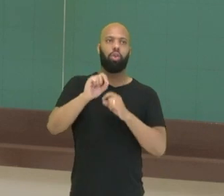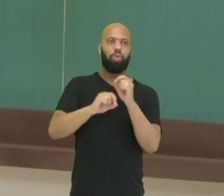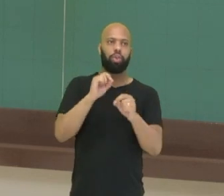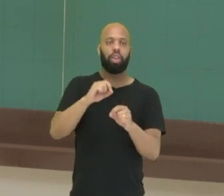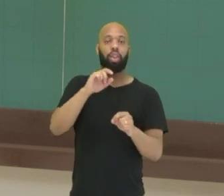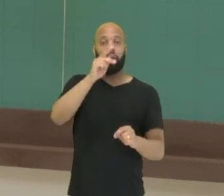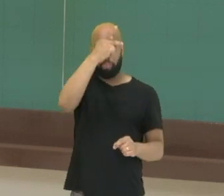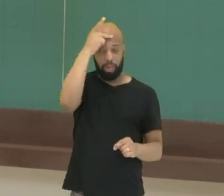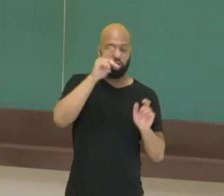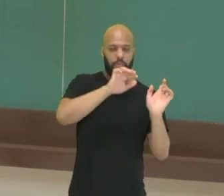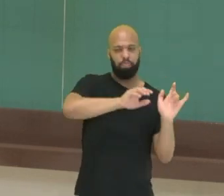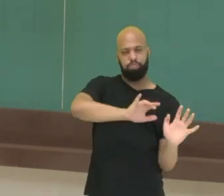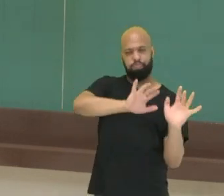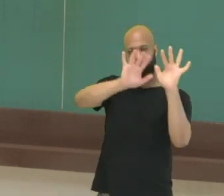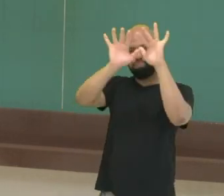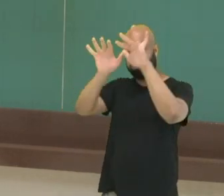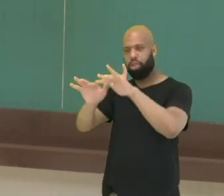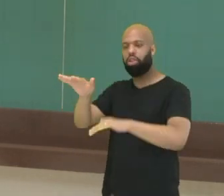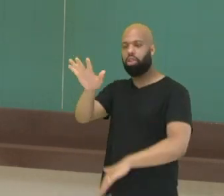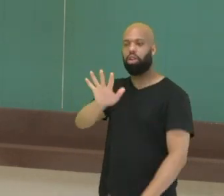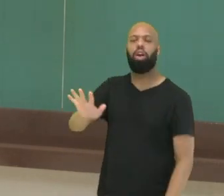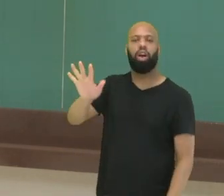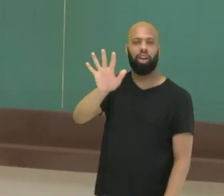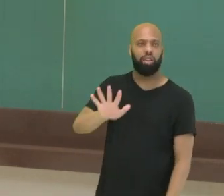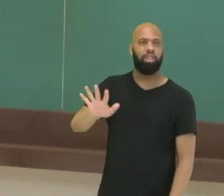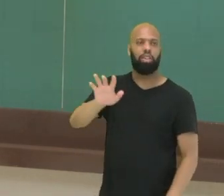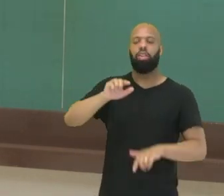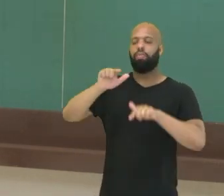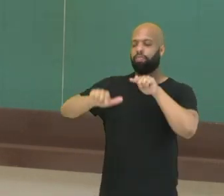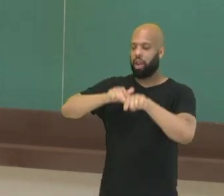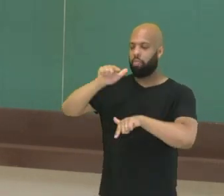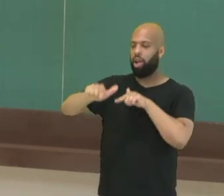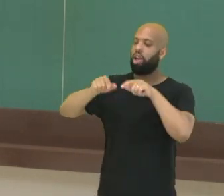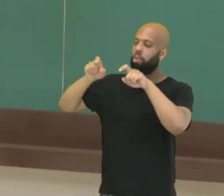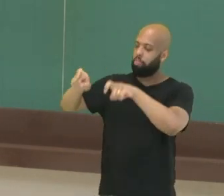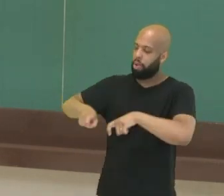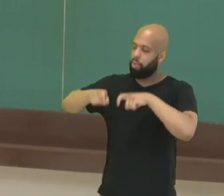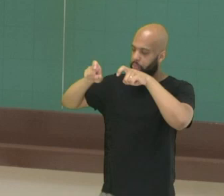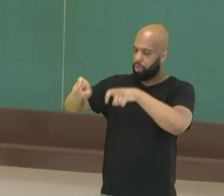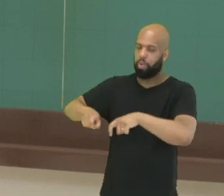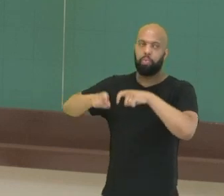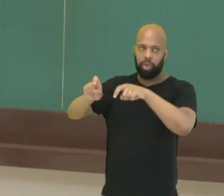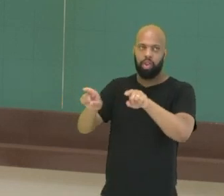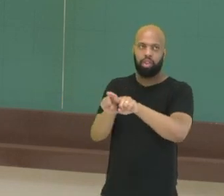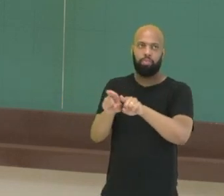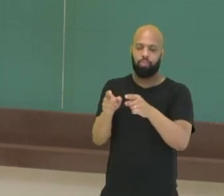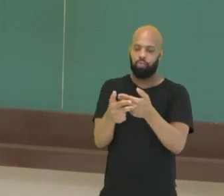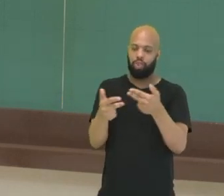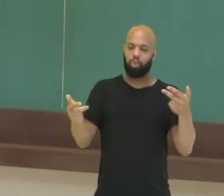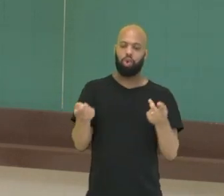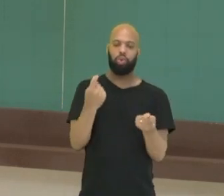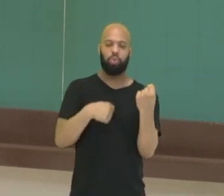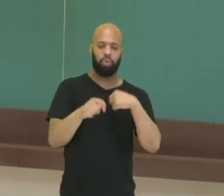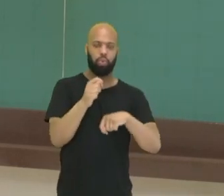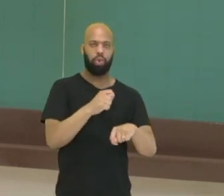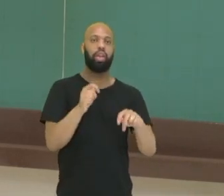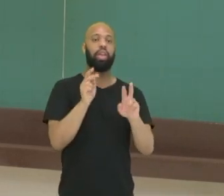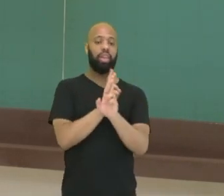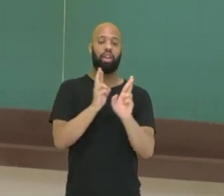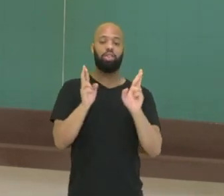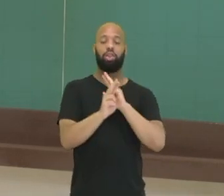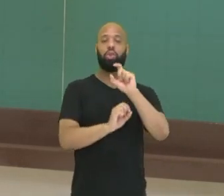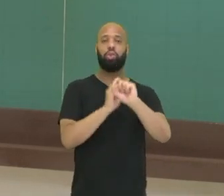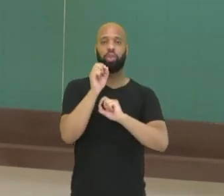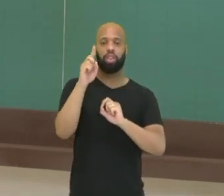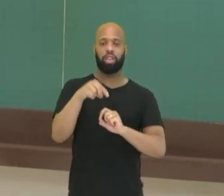atração de pessoas para a região para trabalhar nas lavouras e nas atividades comerciais relacionadas